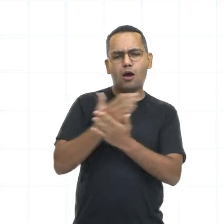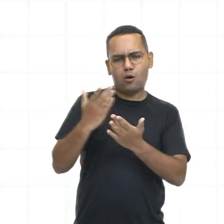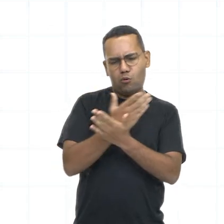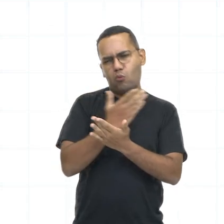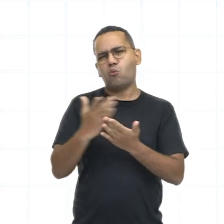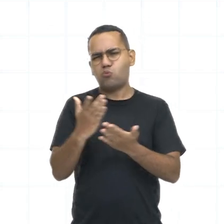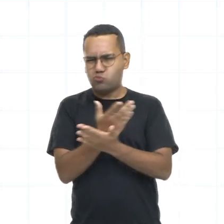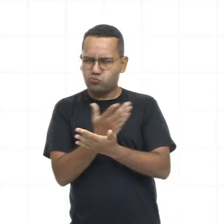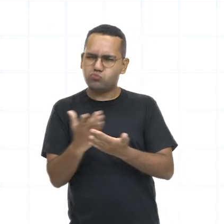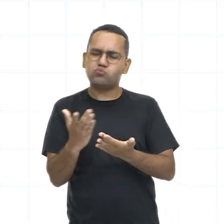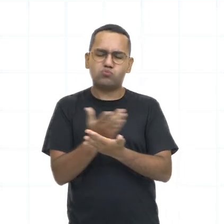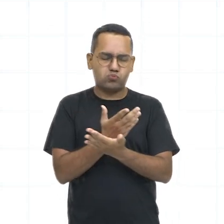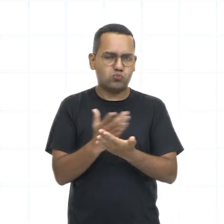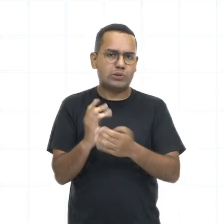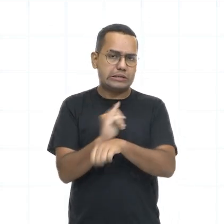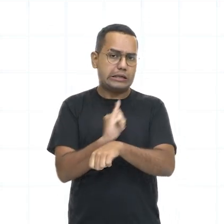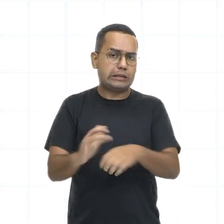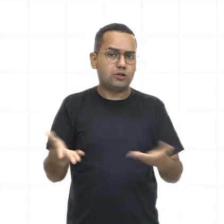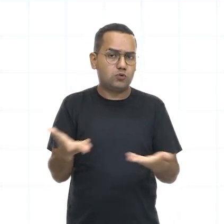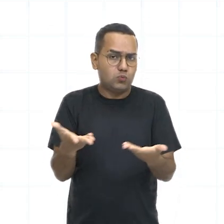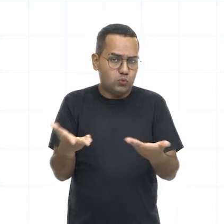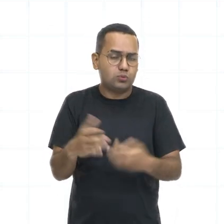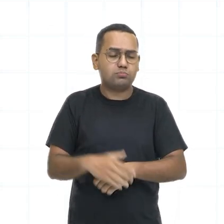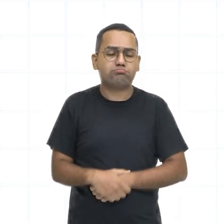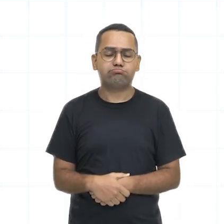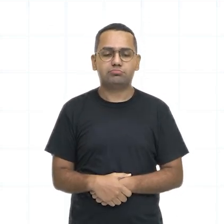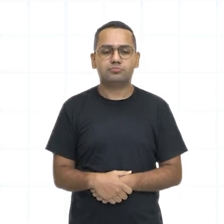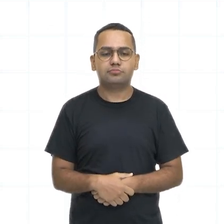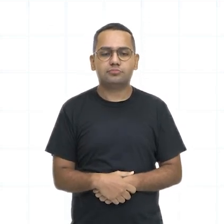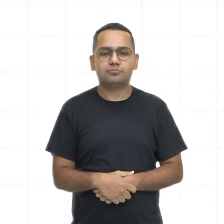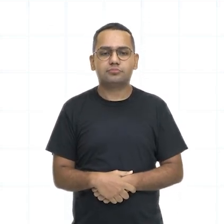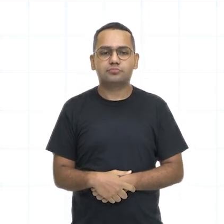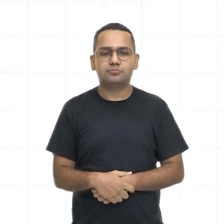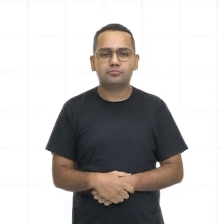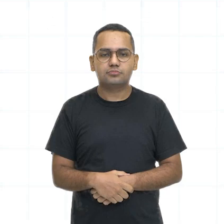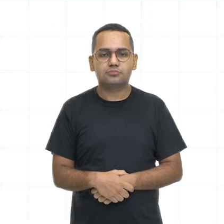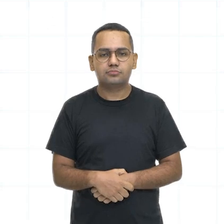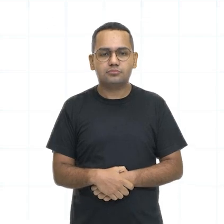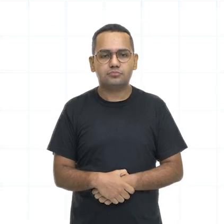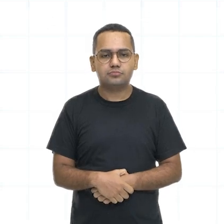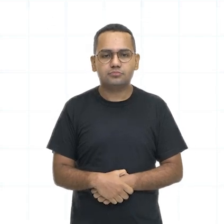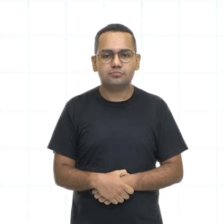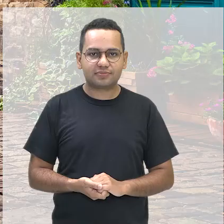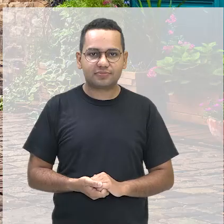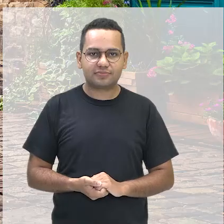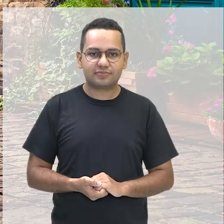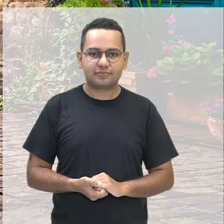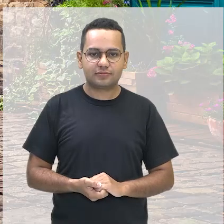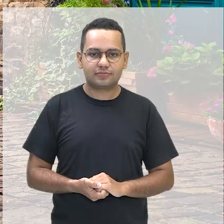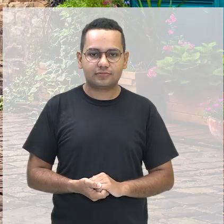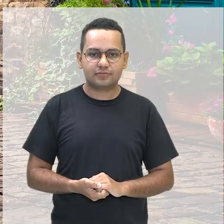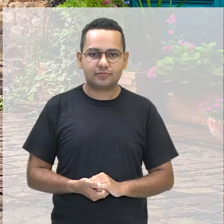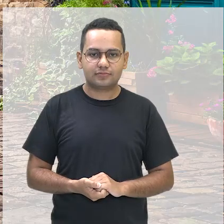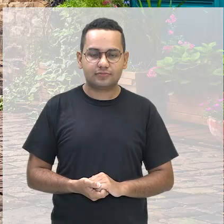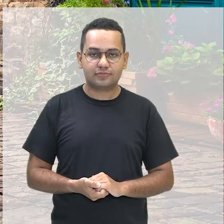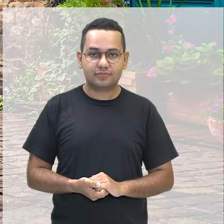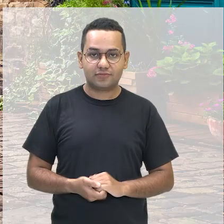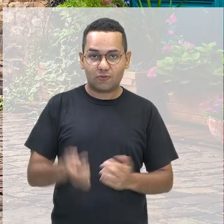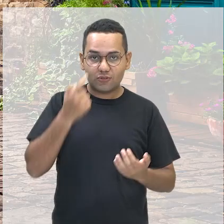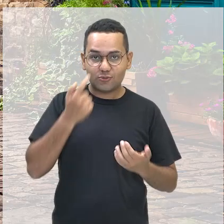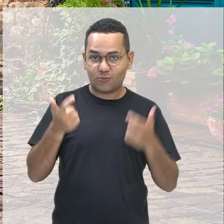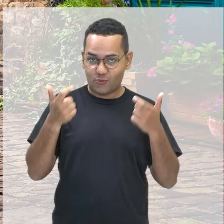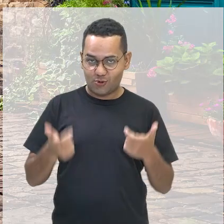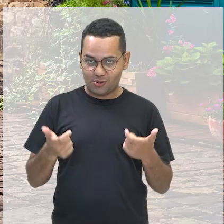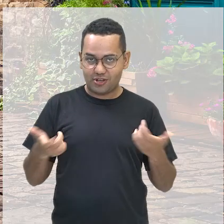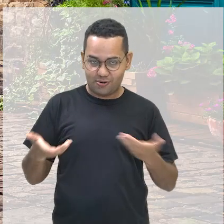montagens teatrais e até hoje. E vamos fazer uma viagem lá na Idade Média. Estamos numa